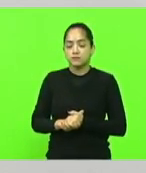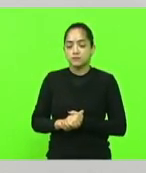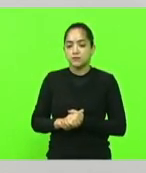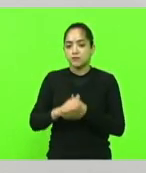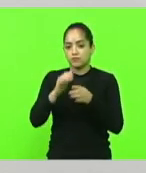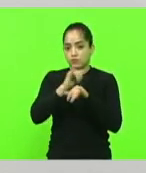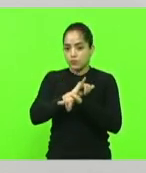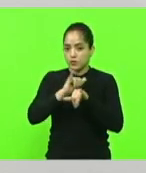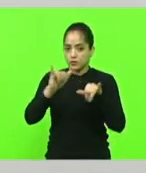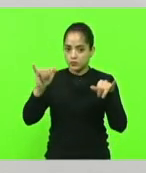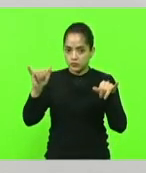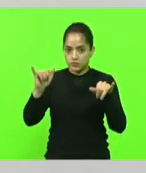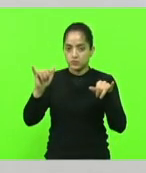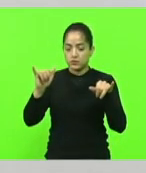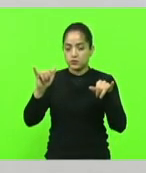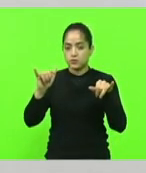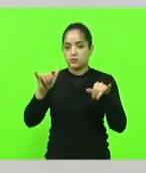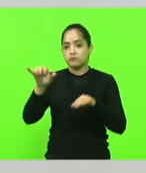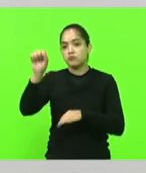notícia para o sul do estado.